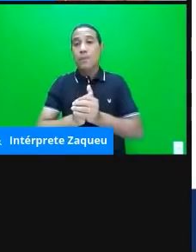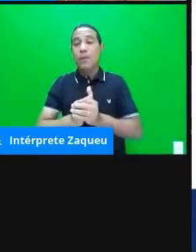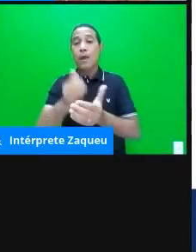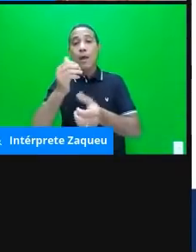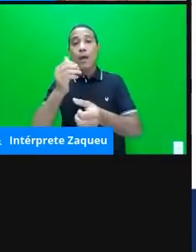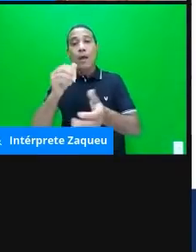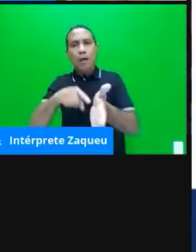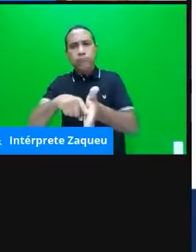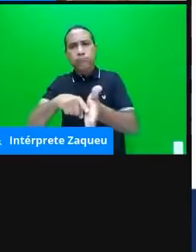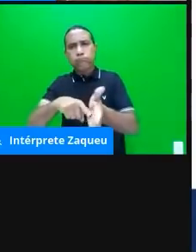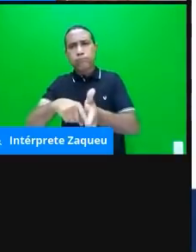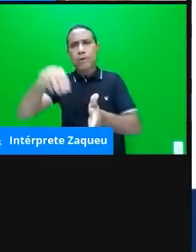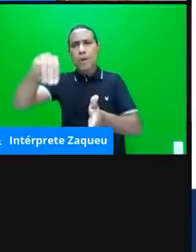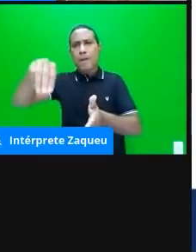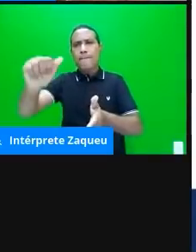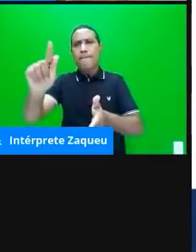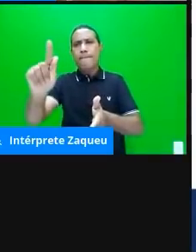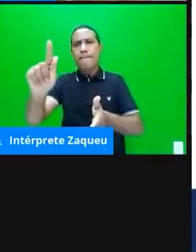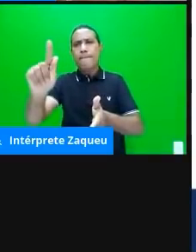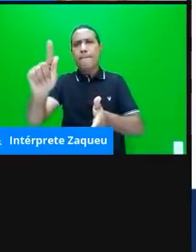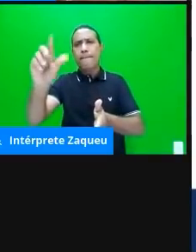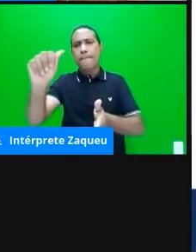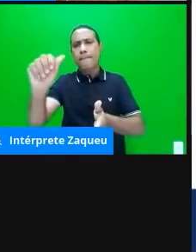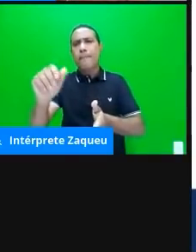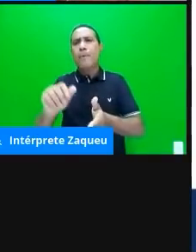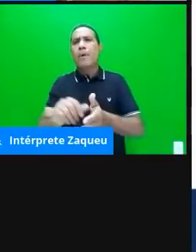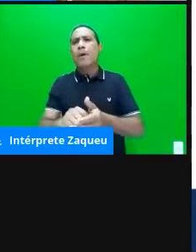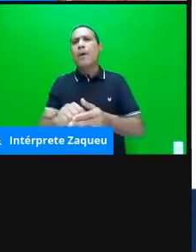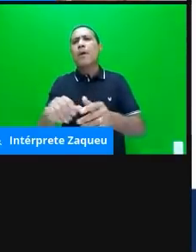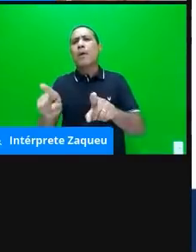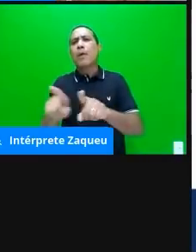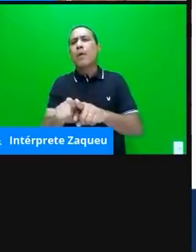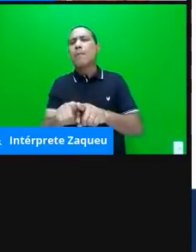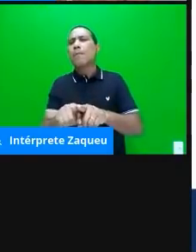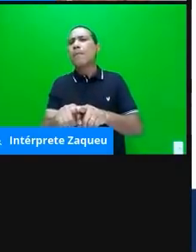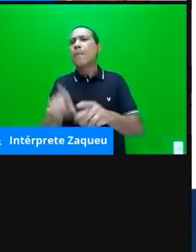Leda Tifuri, Roxane Rojo, passam a questionar esse